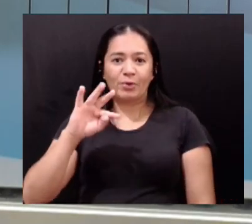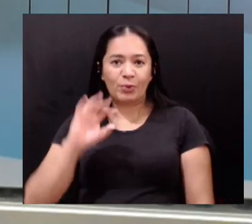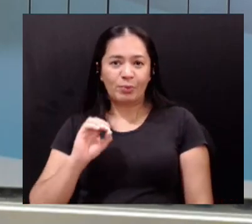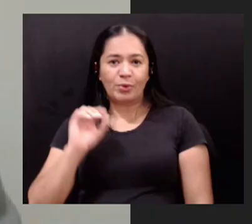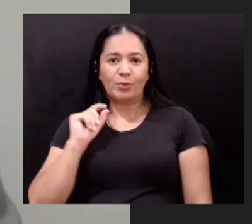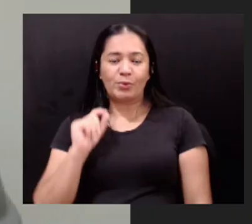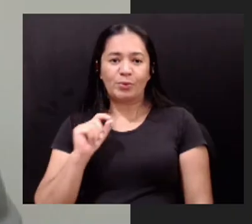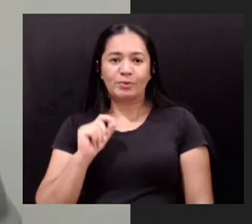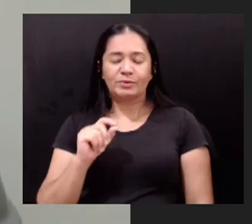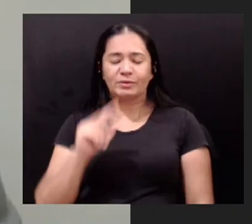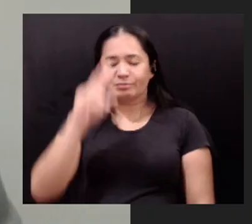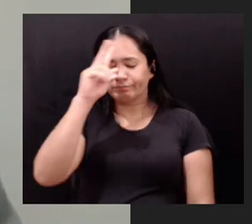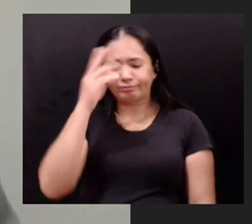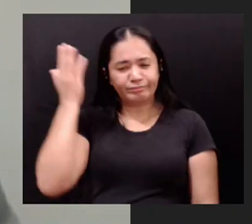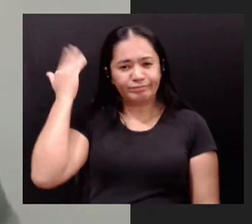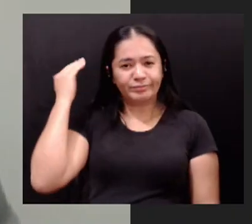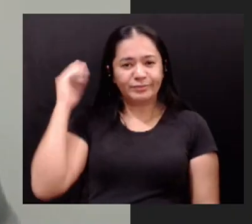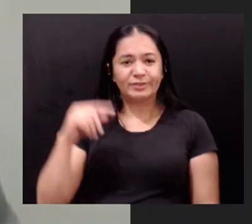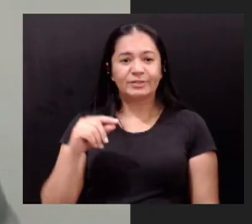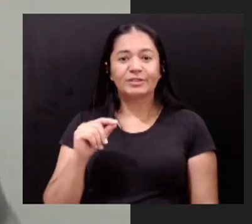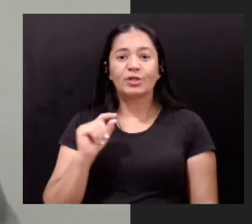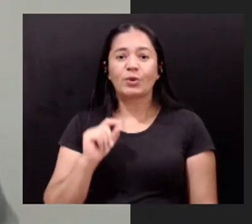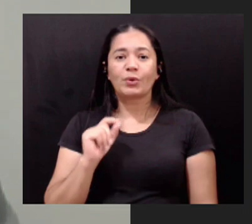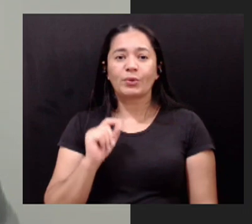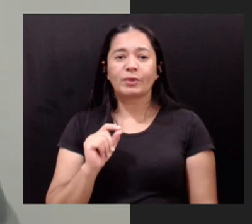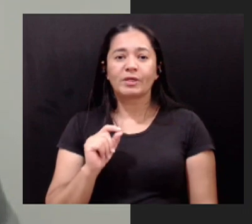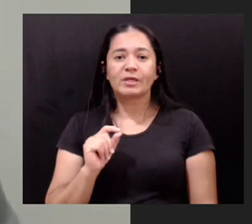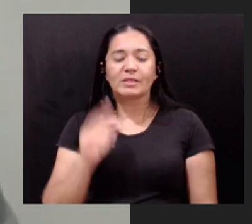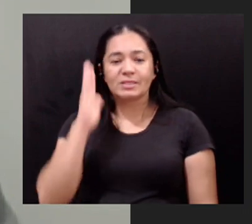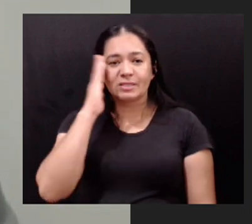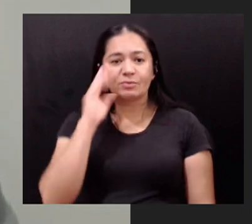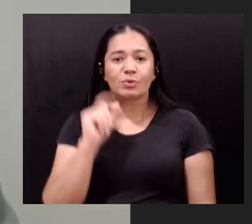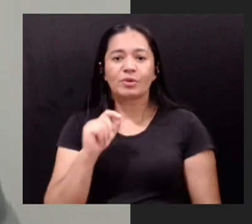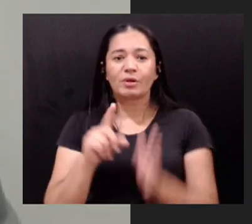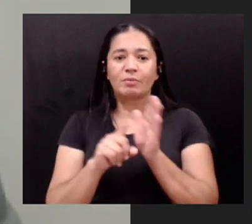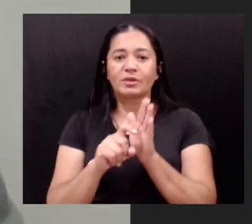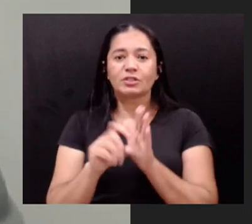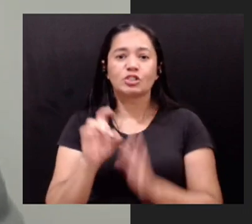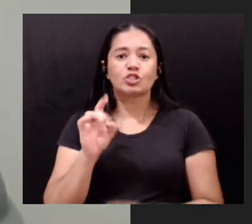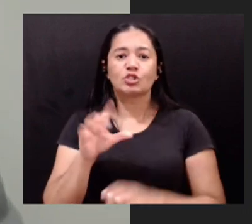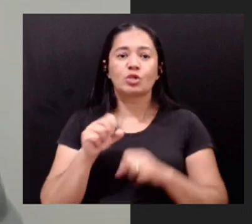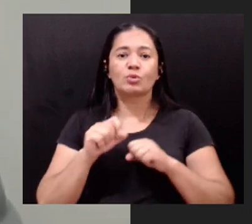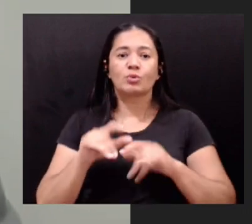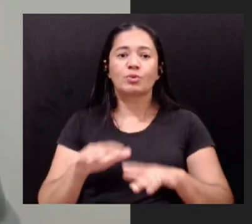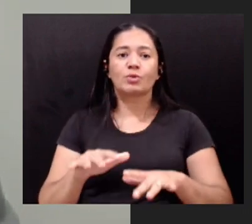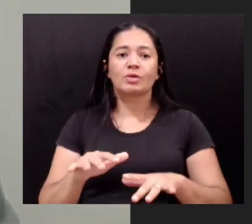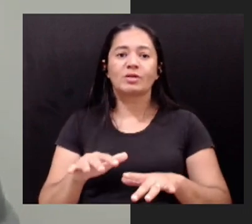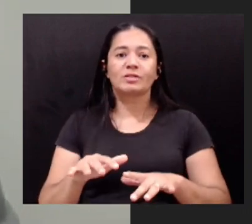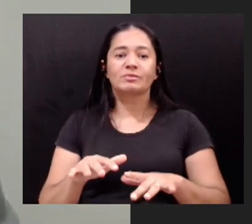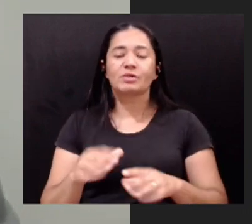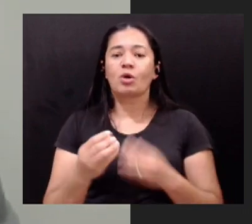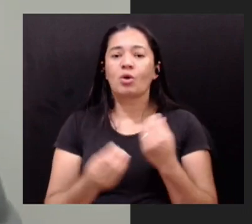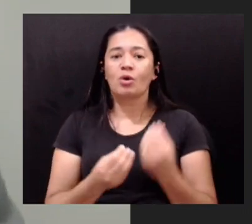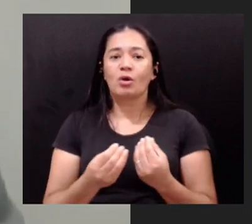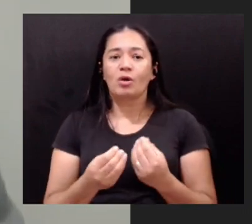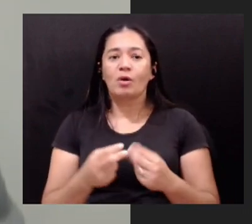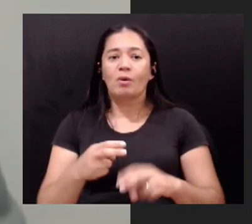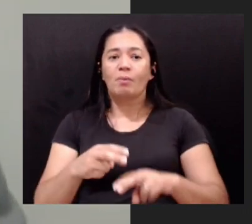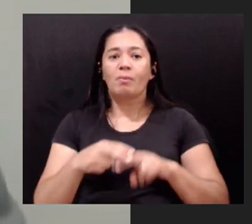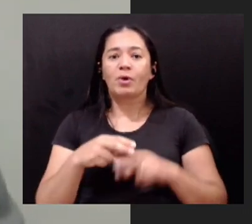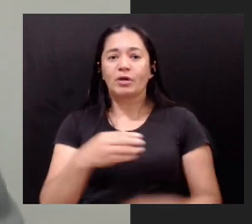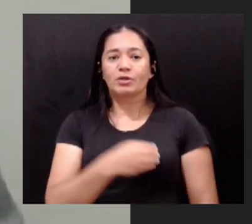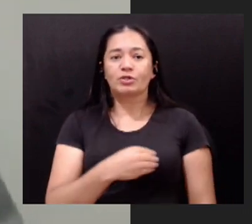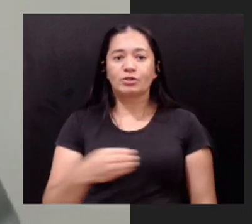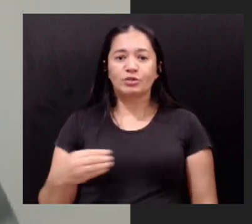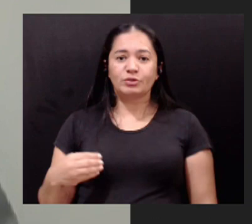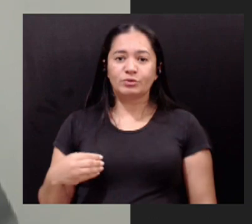a gente tinha de evidência mesmo de que a bactéria só era transmitida de forma iatrogênica através do exame da endoscopia,